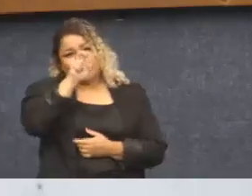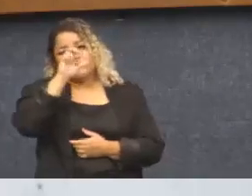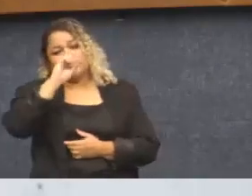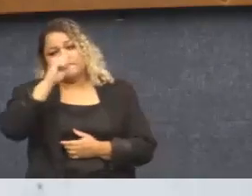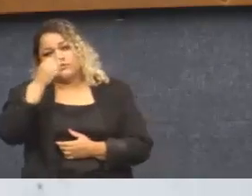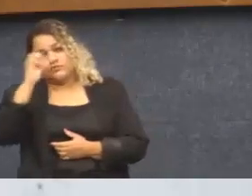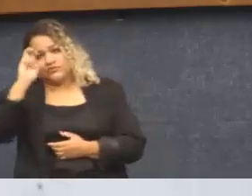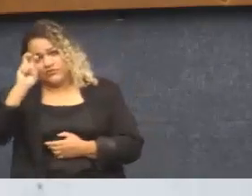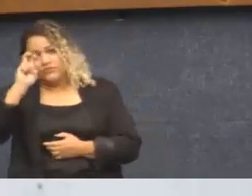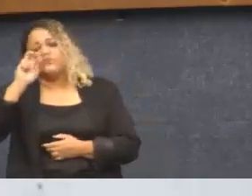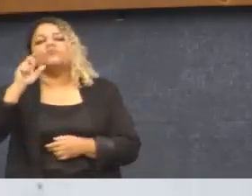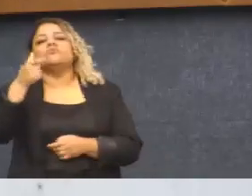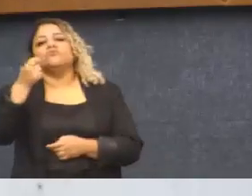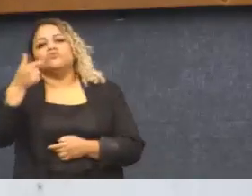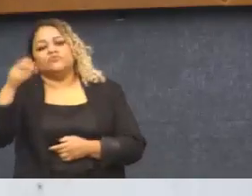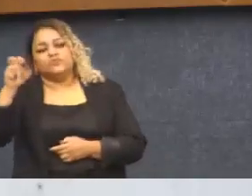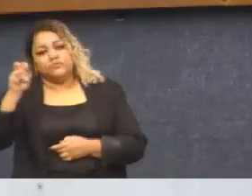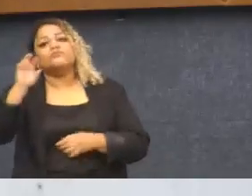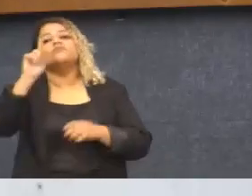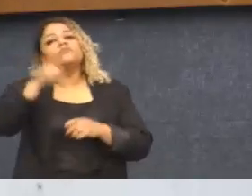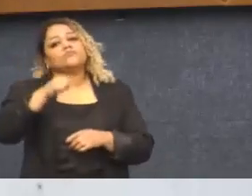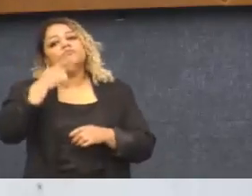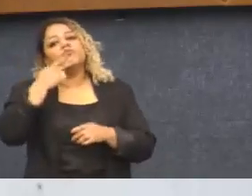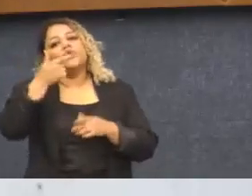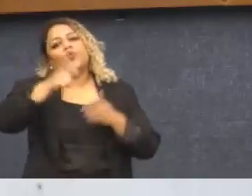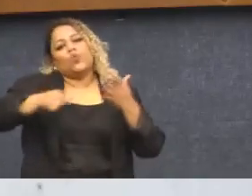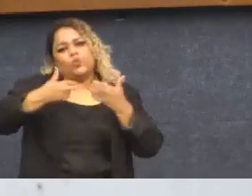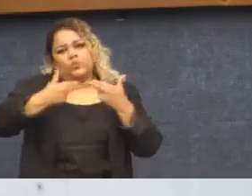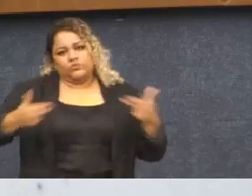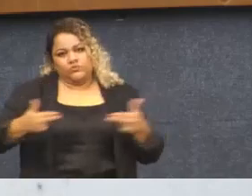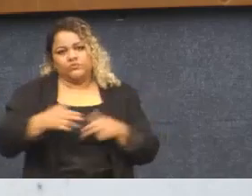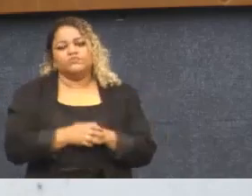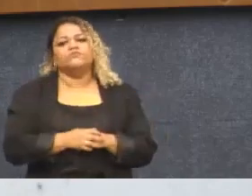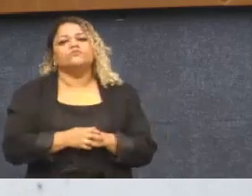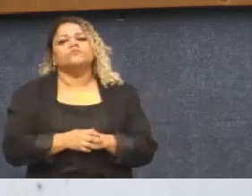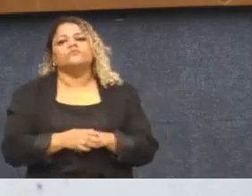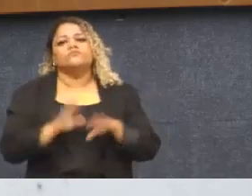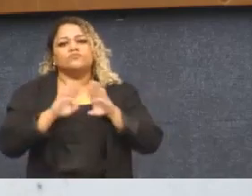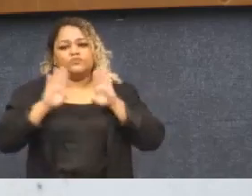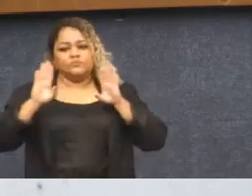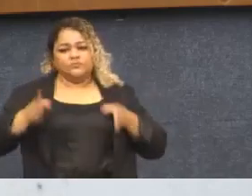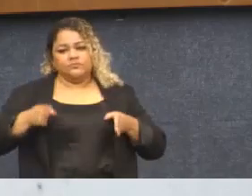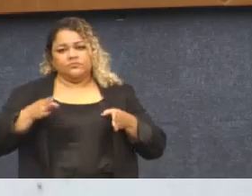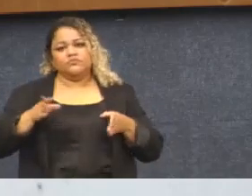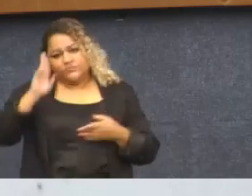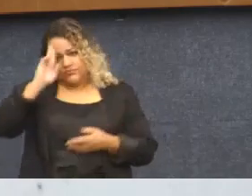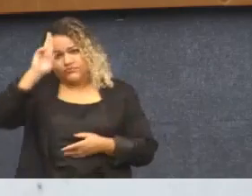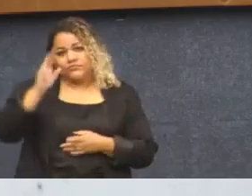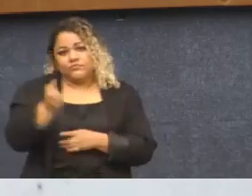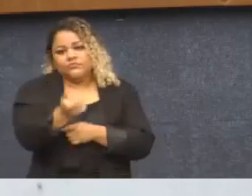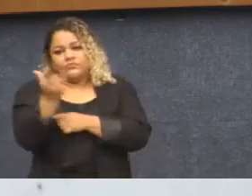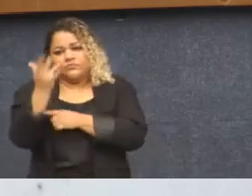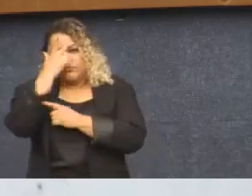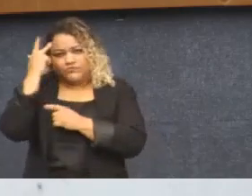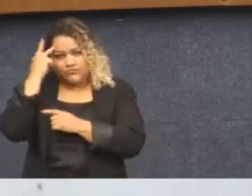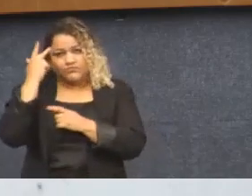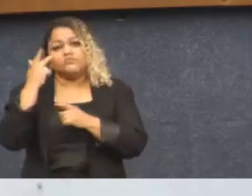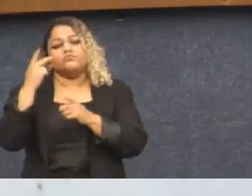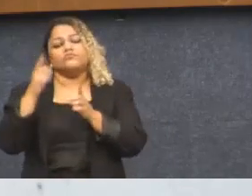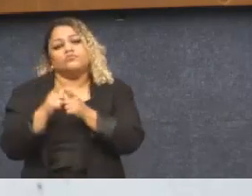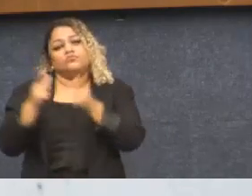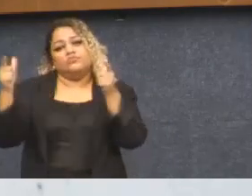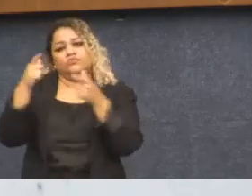11.565/2023 e dá outras providências. Autoria, mesa. Emendas, não há quórum, maioria dos membros da Câmara, votação nominal, pareceres